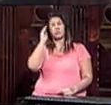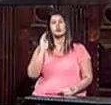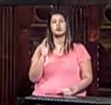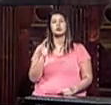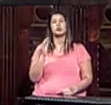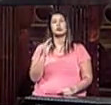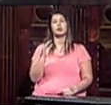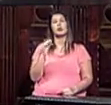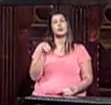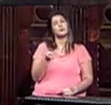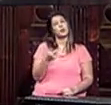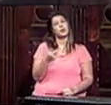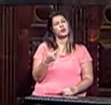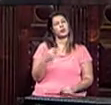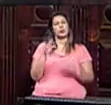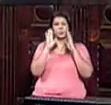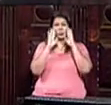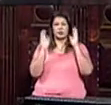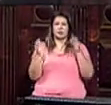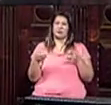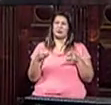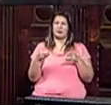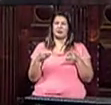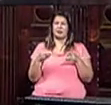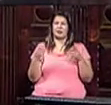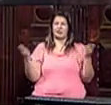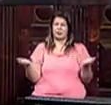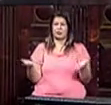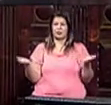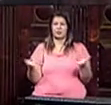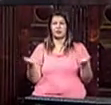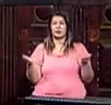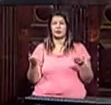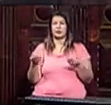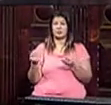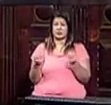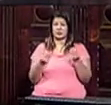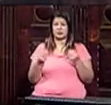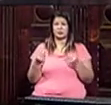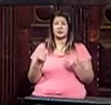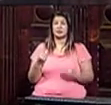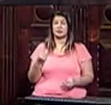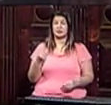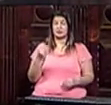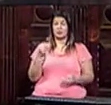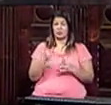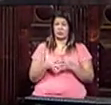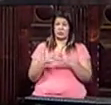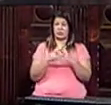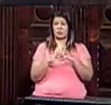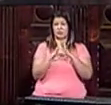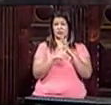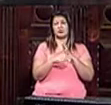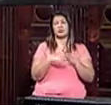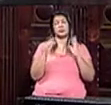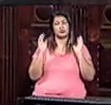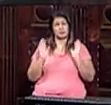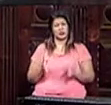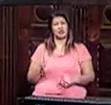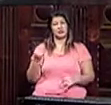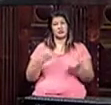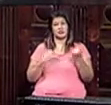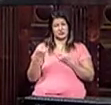muito pouco para atender essa demanda, por exemplo, que no tocante ao roubo de carga, já há notícia